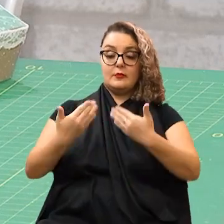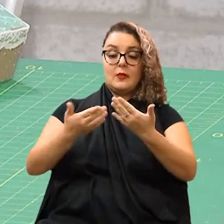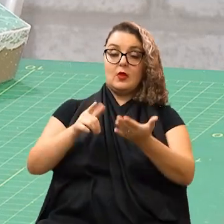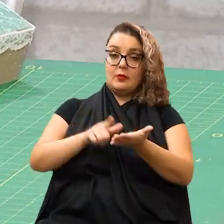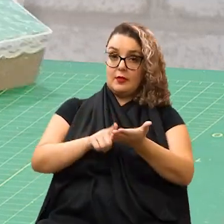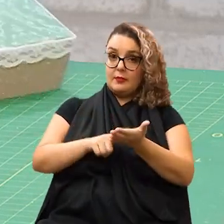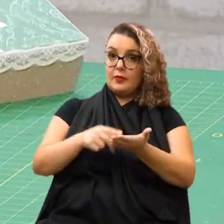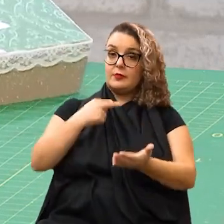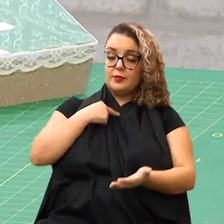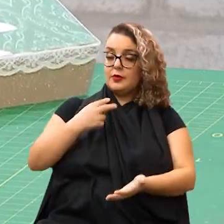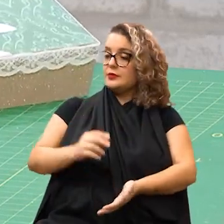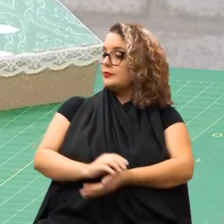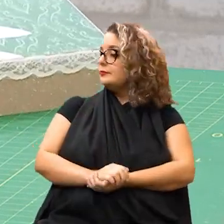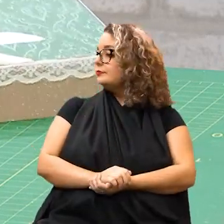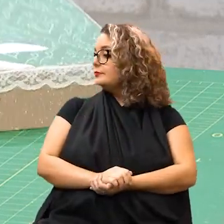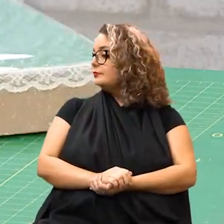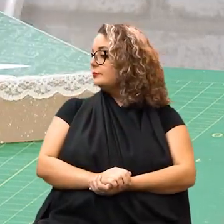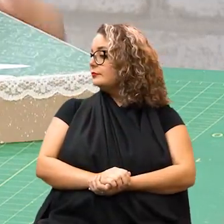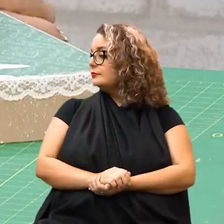papel.